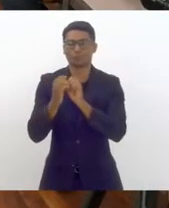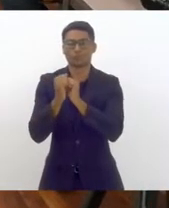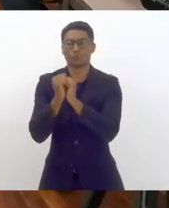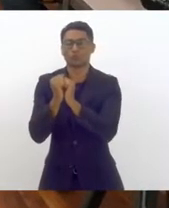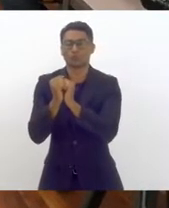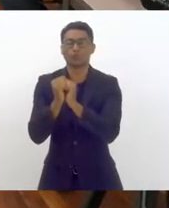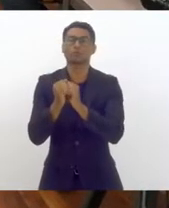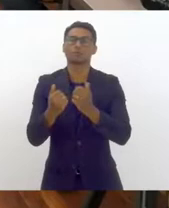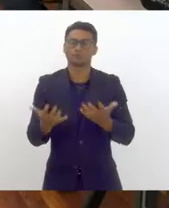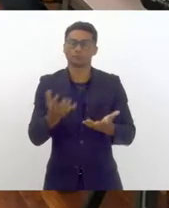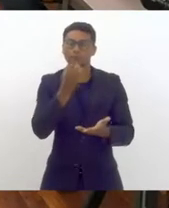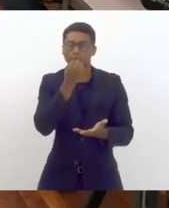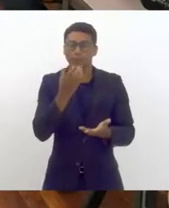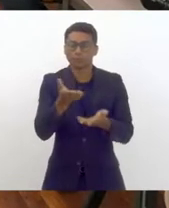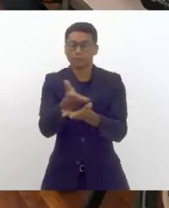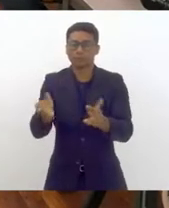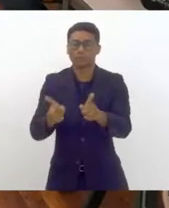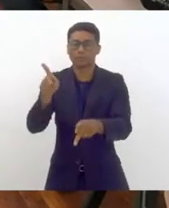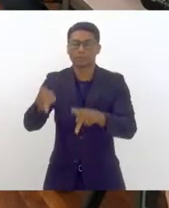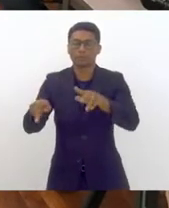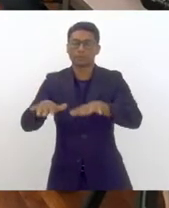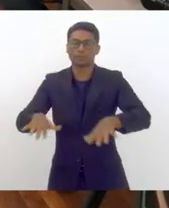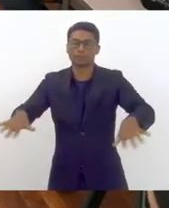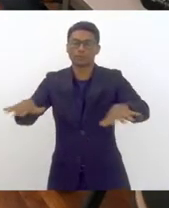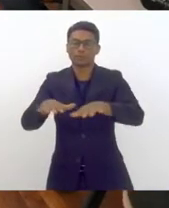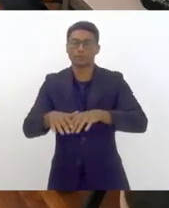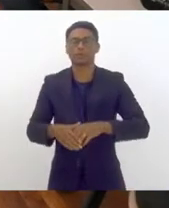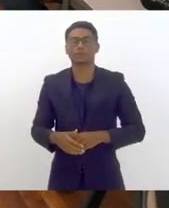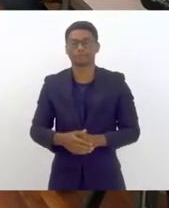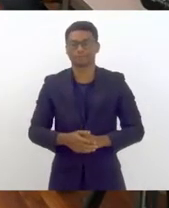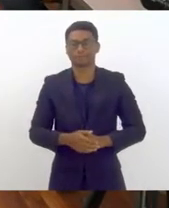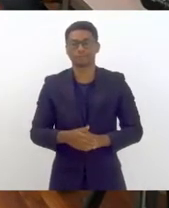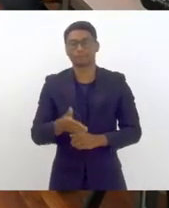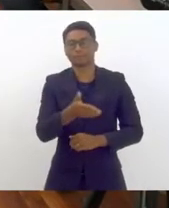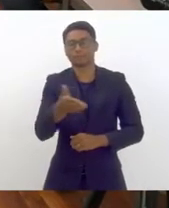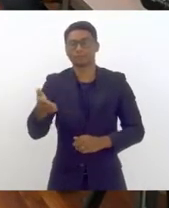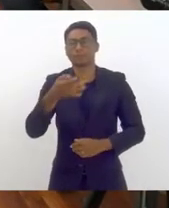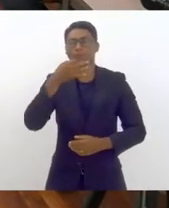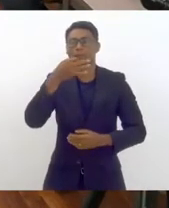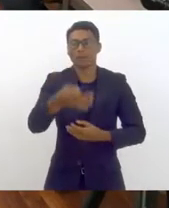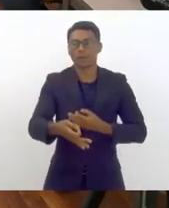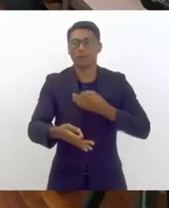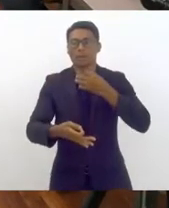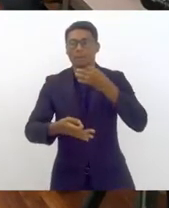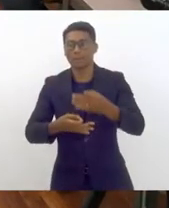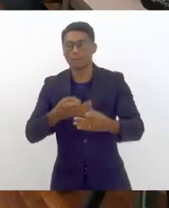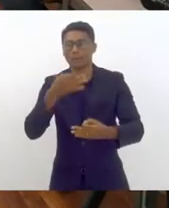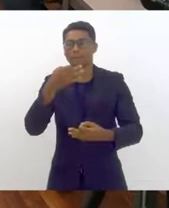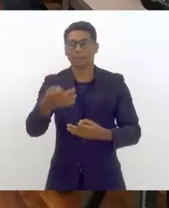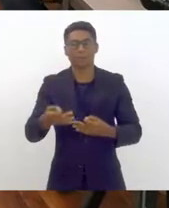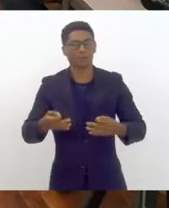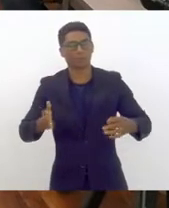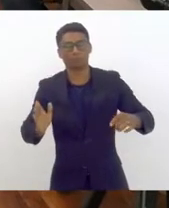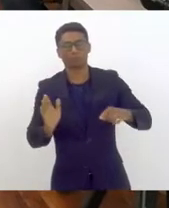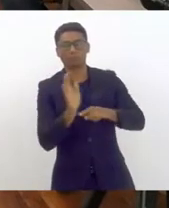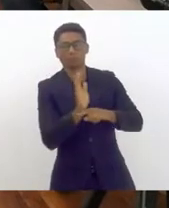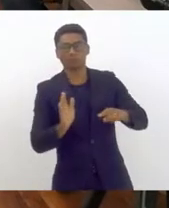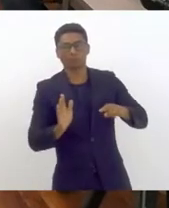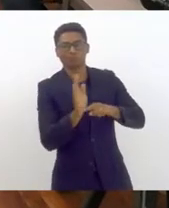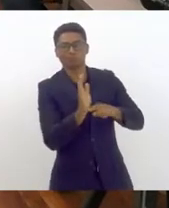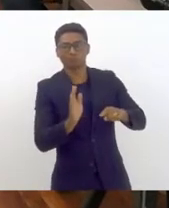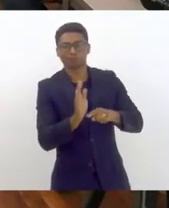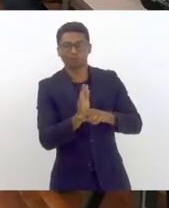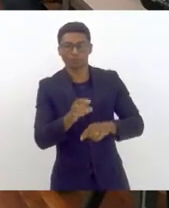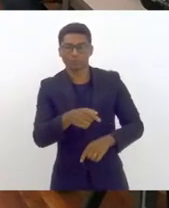protagonismo para que a população realmente, de forma direta, aí, auxilie o serviço